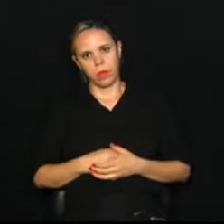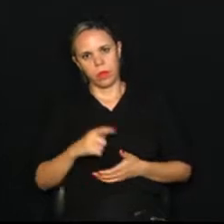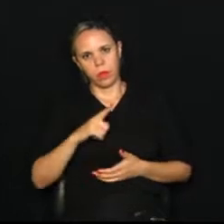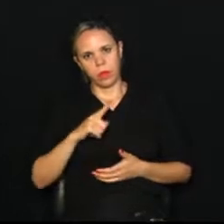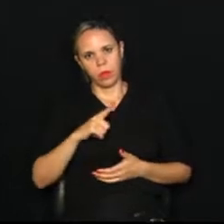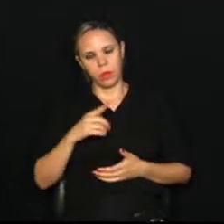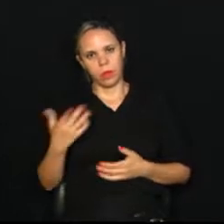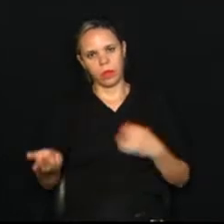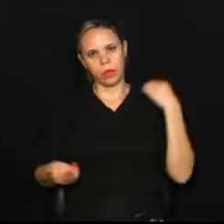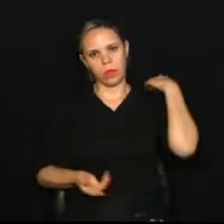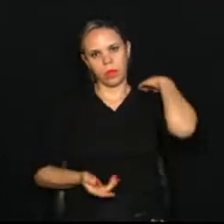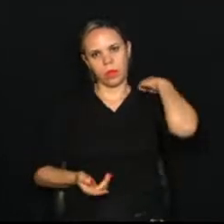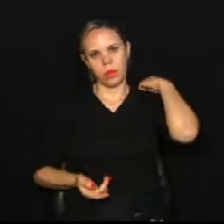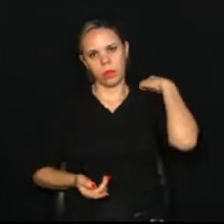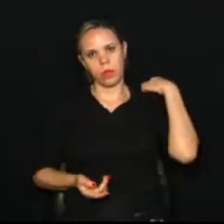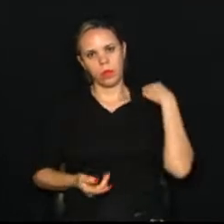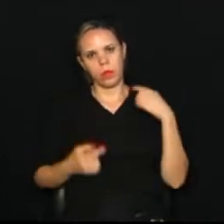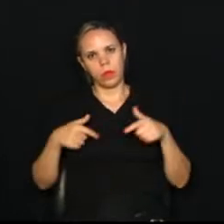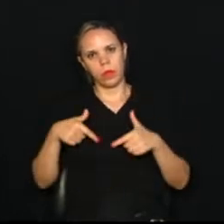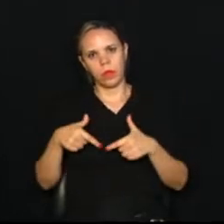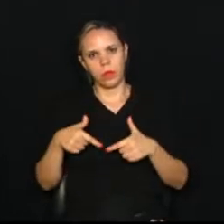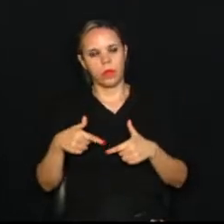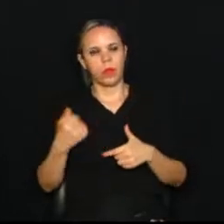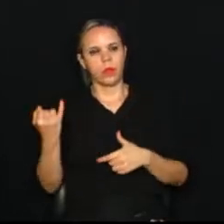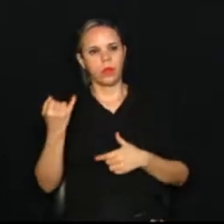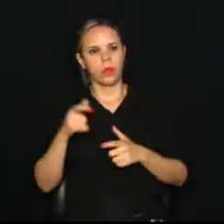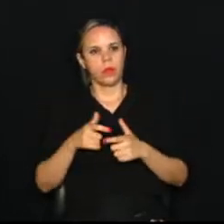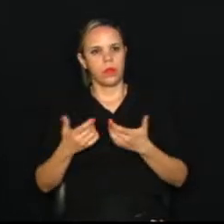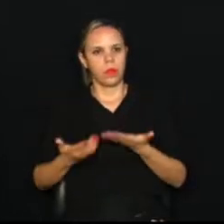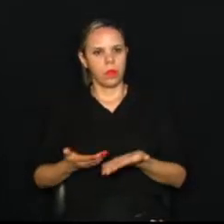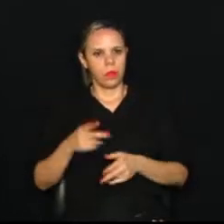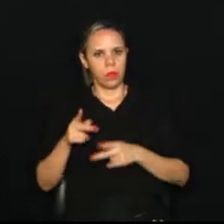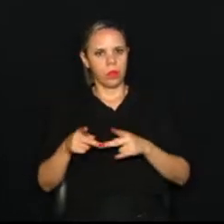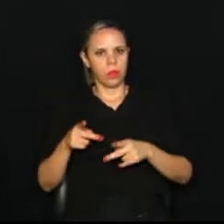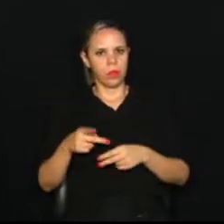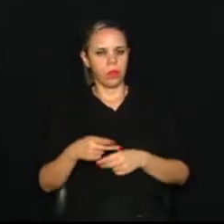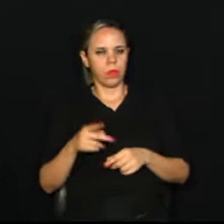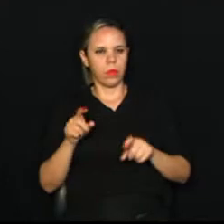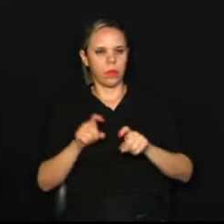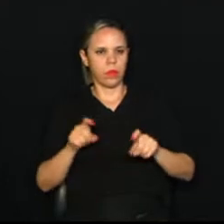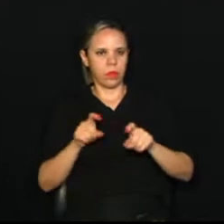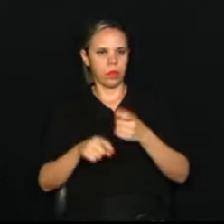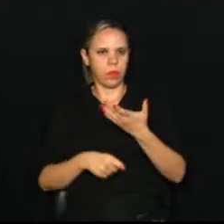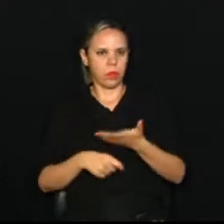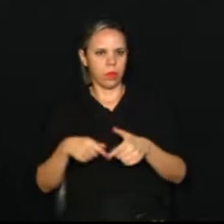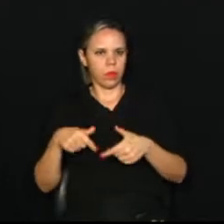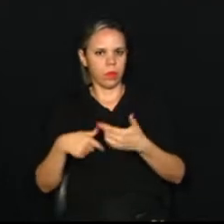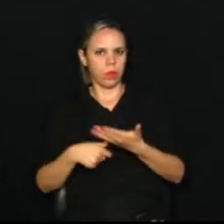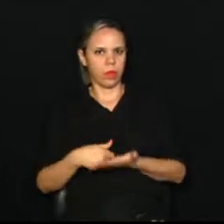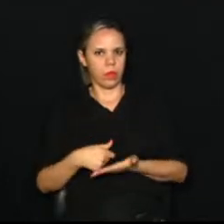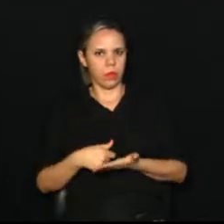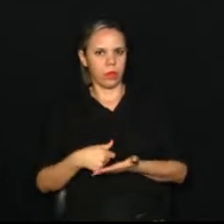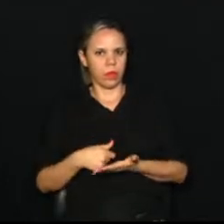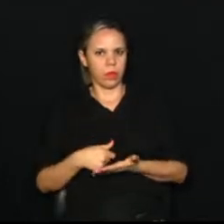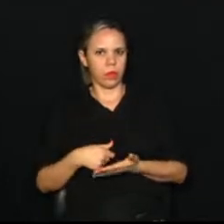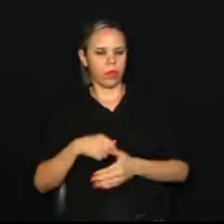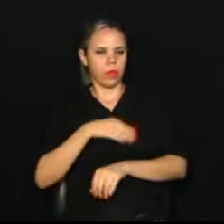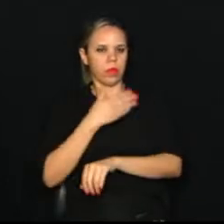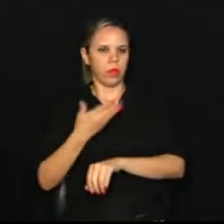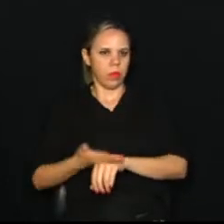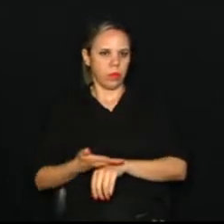tido uma atividade muito intensa. As pessoas no home office trabalham diuturnamente